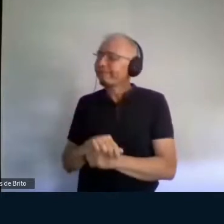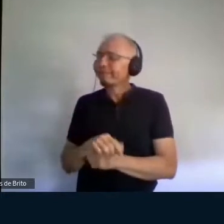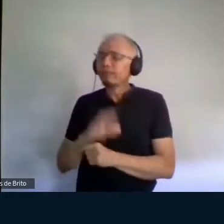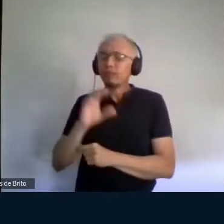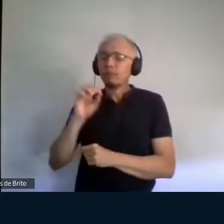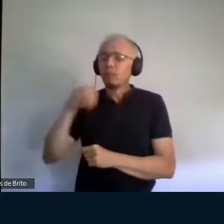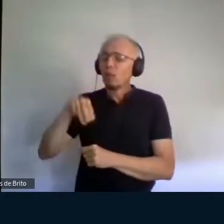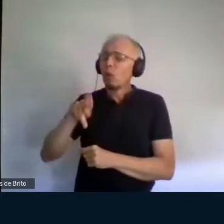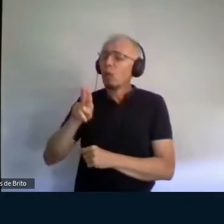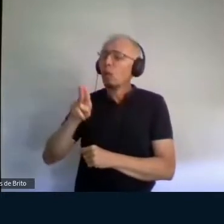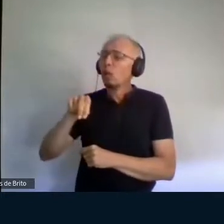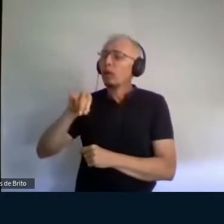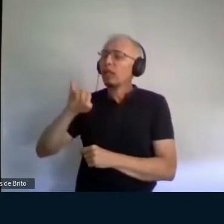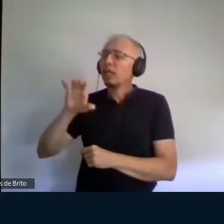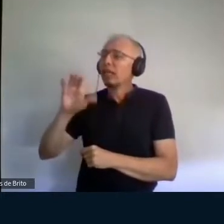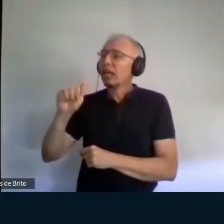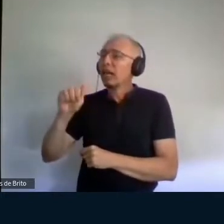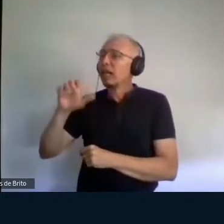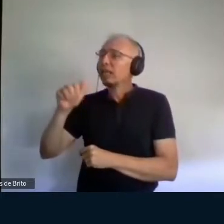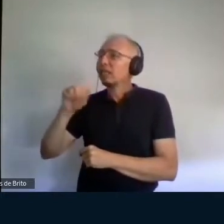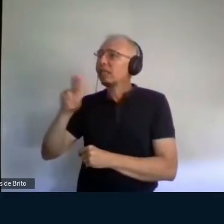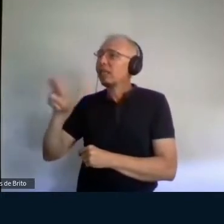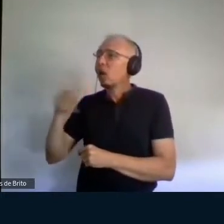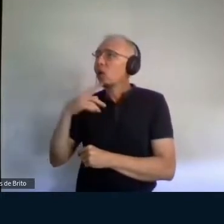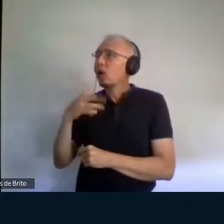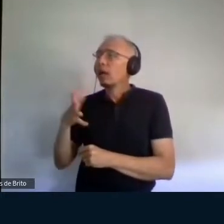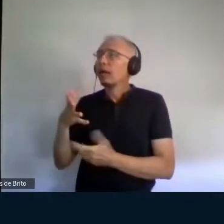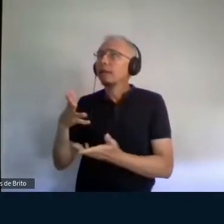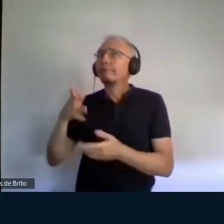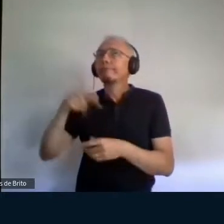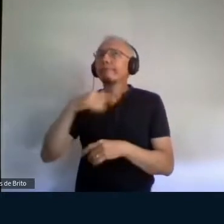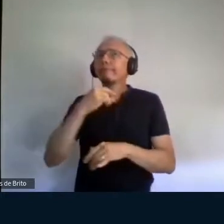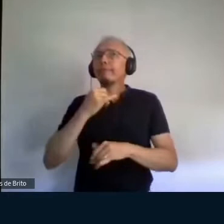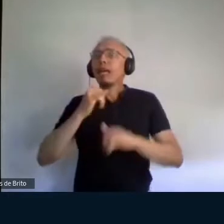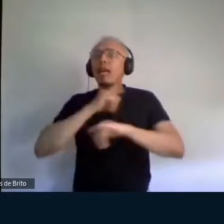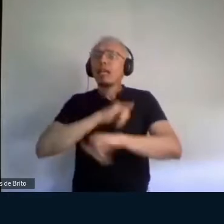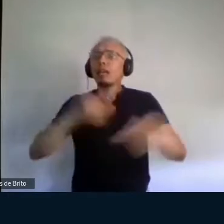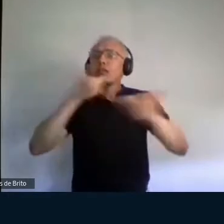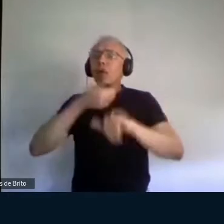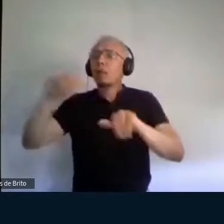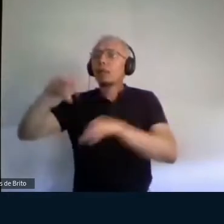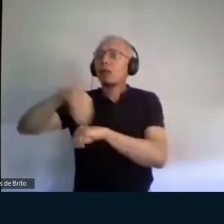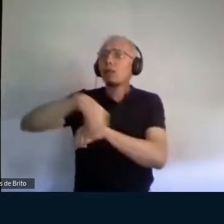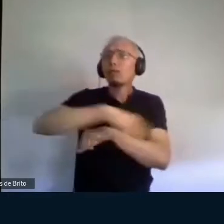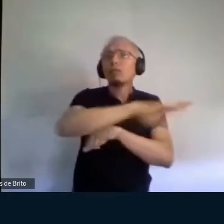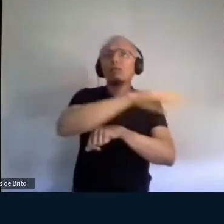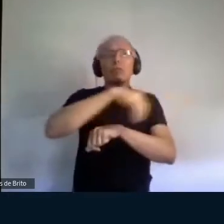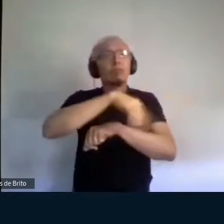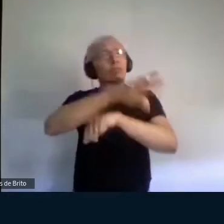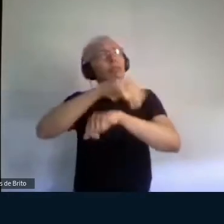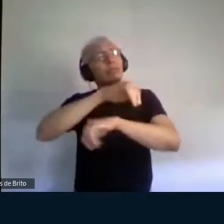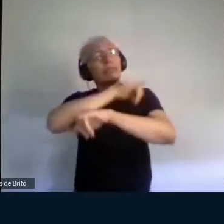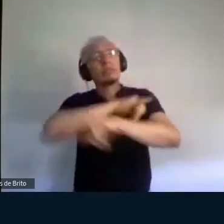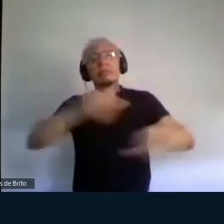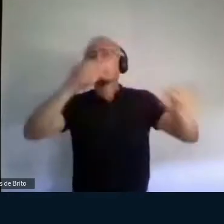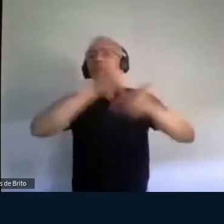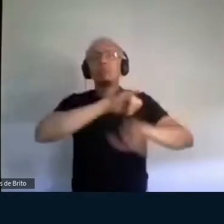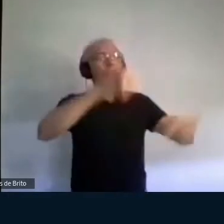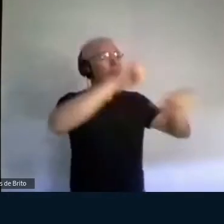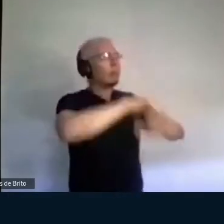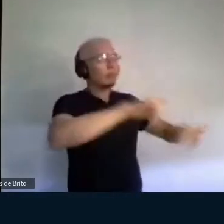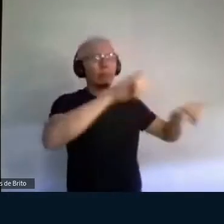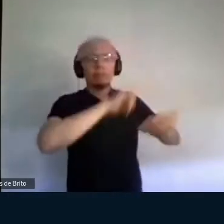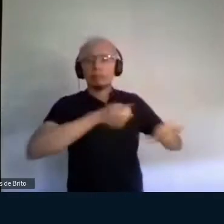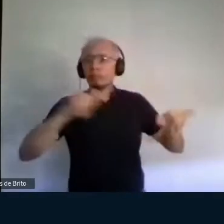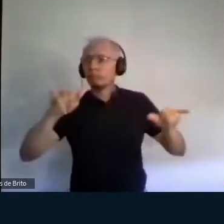gente vai passar informações, né, transmitir informações, ou seja, comunicar algo, um